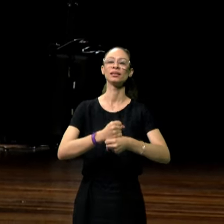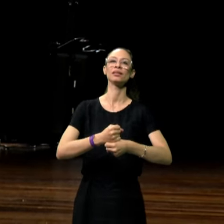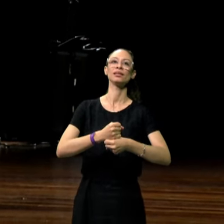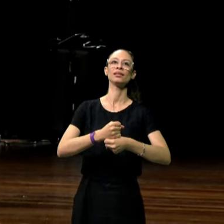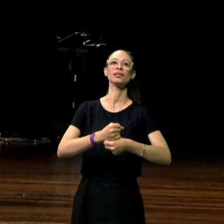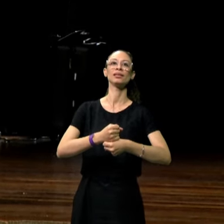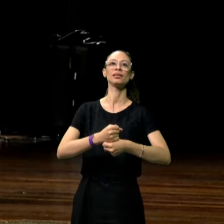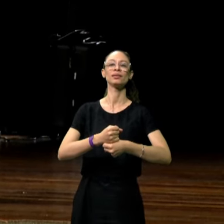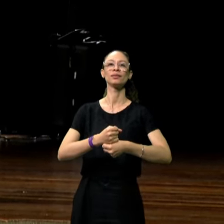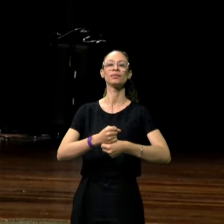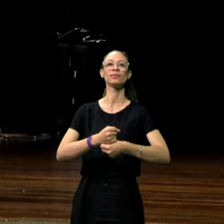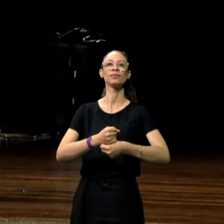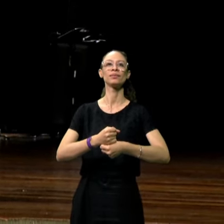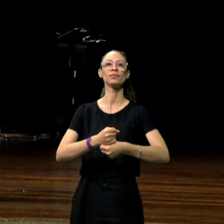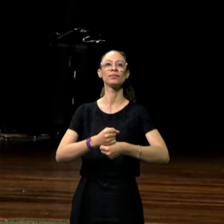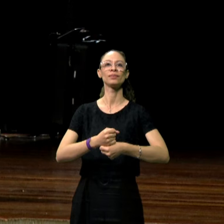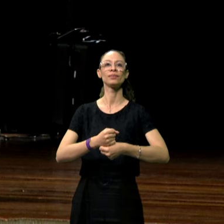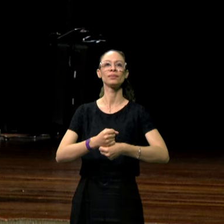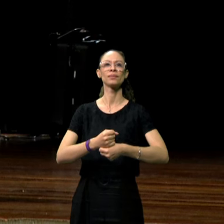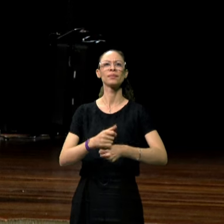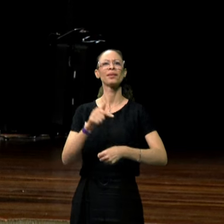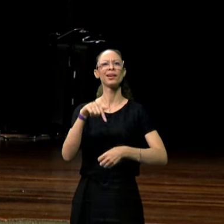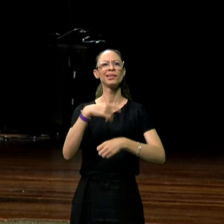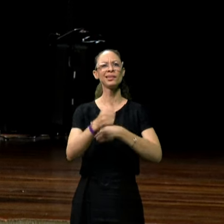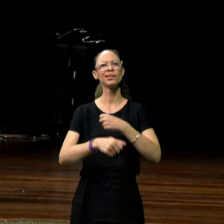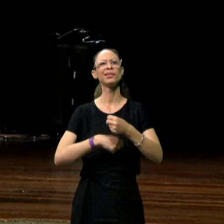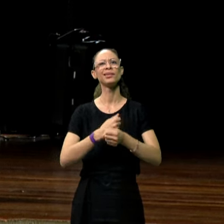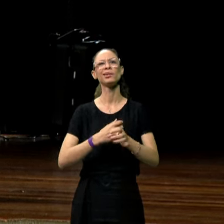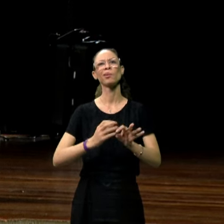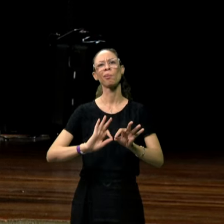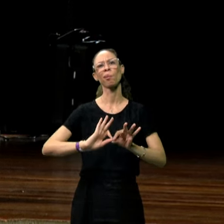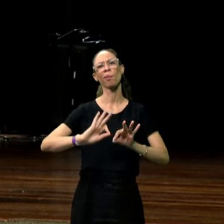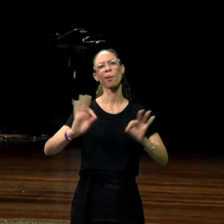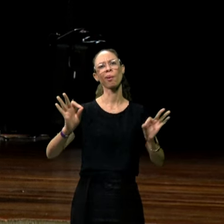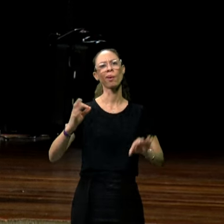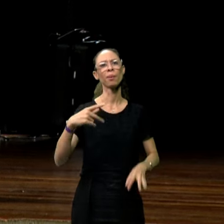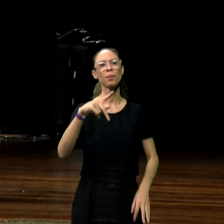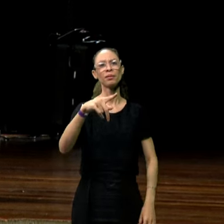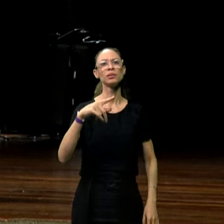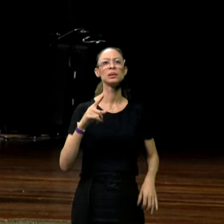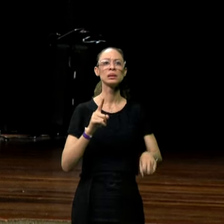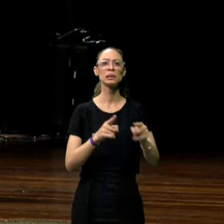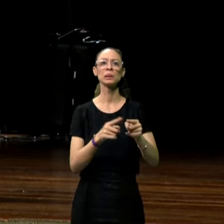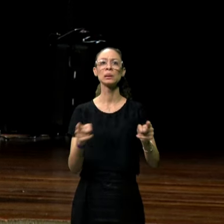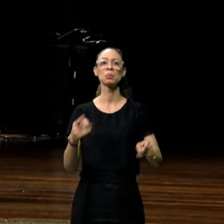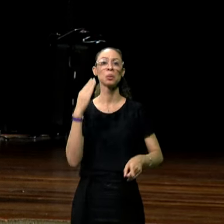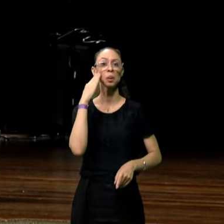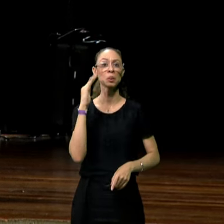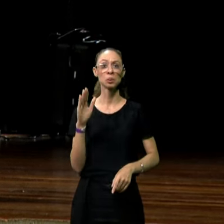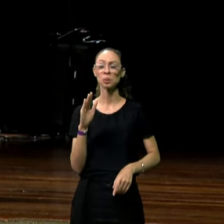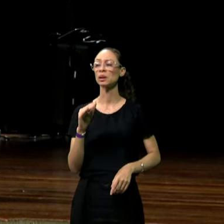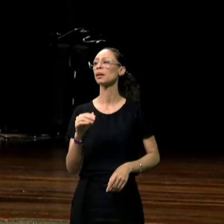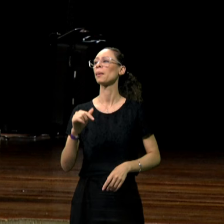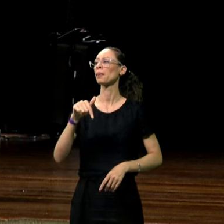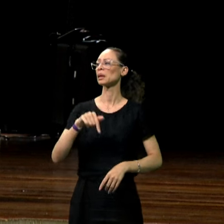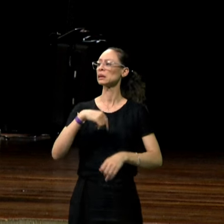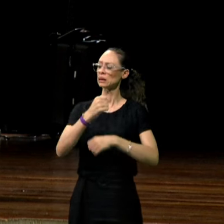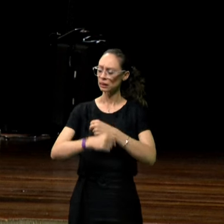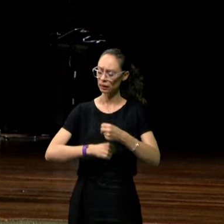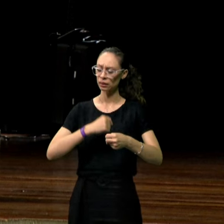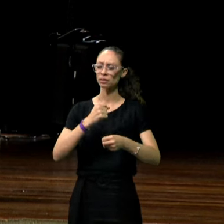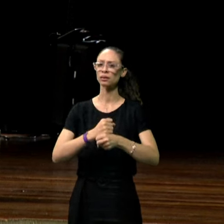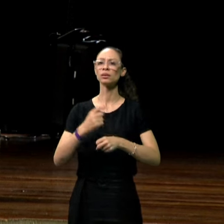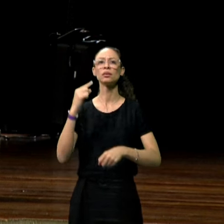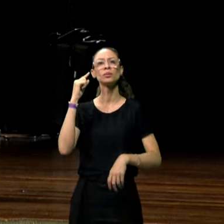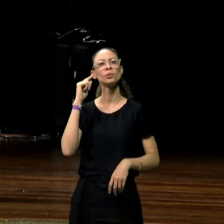7 anos, você diz 7 anos é muito tempo, não sei qual é o tempo que Deus vai te dar para você, mas para mim 7 anos em 120 que eu vou viver é